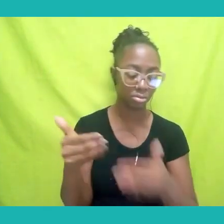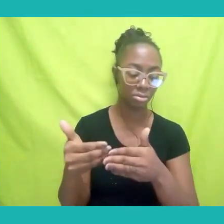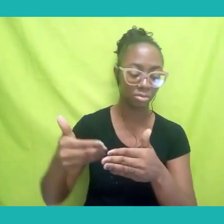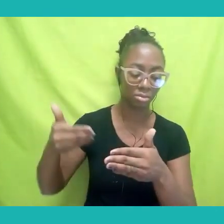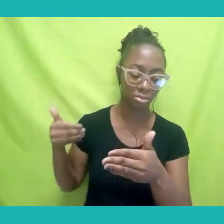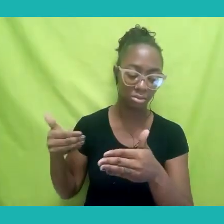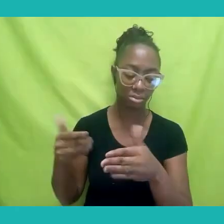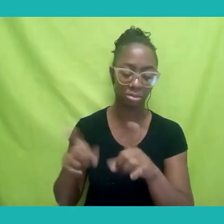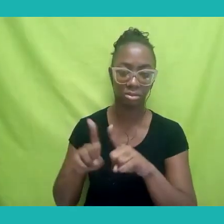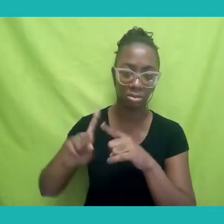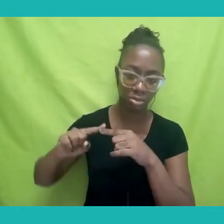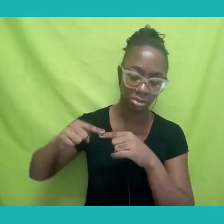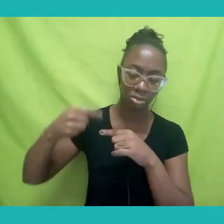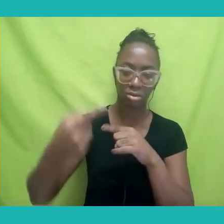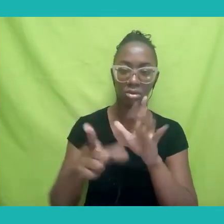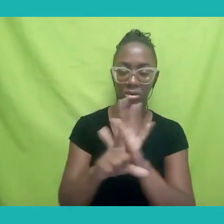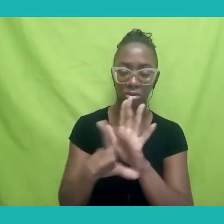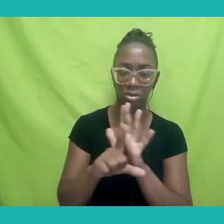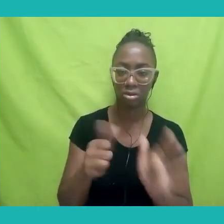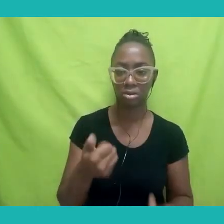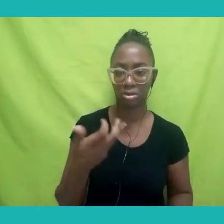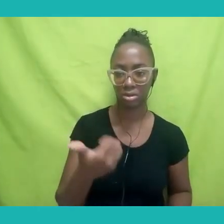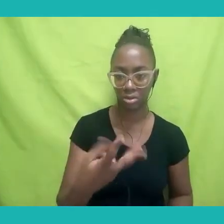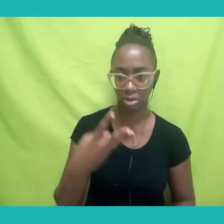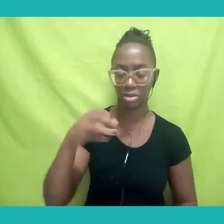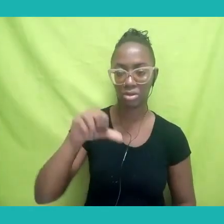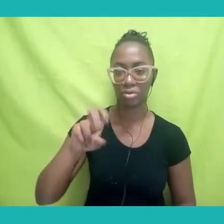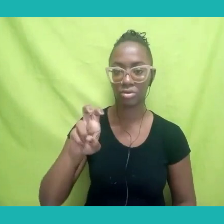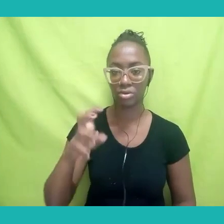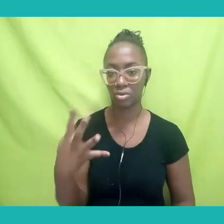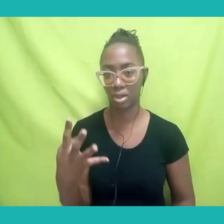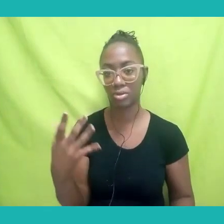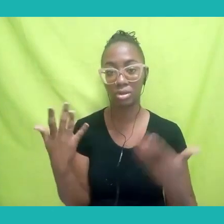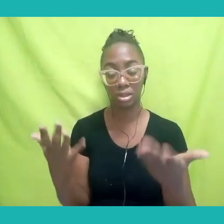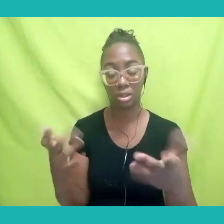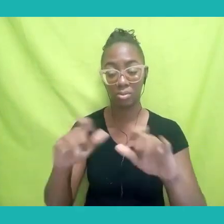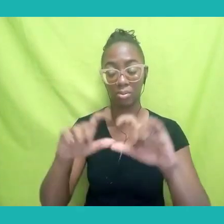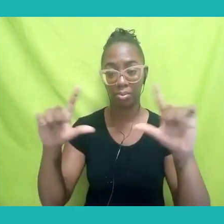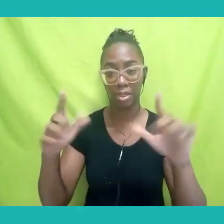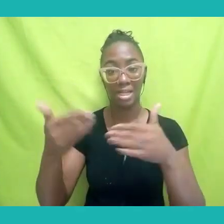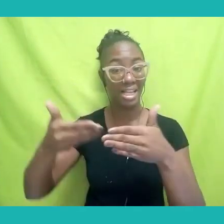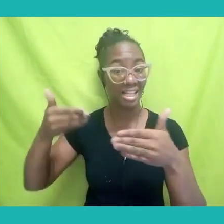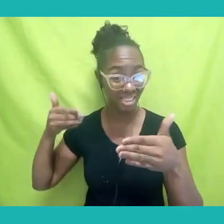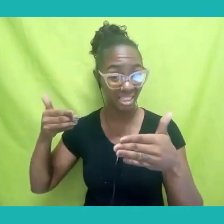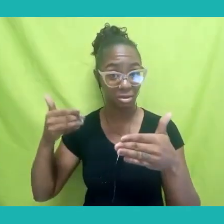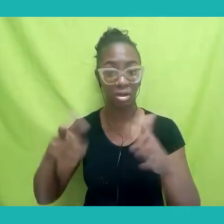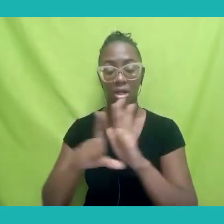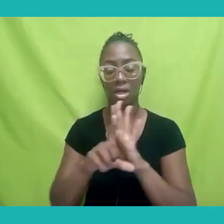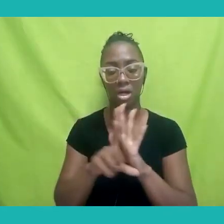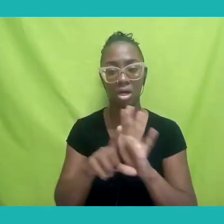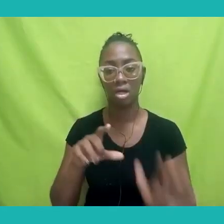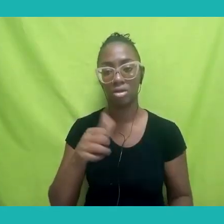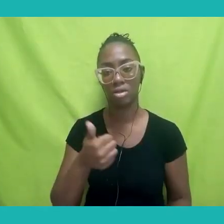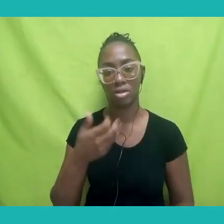e posterior à Lei 13.954. Então, o quadro anterior à Lei 13.954,